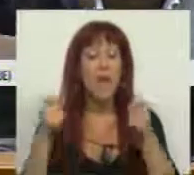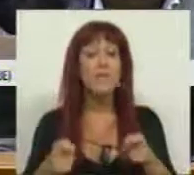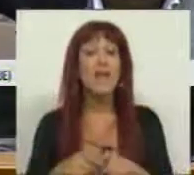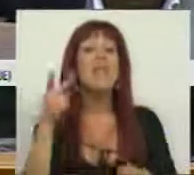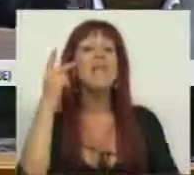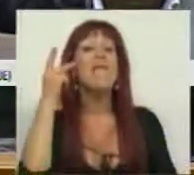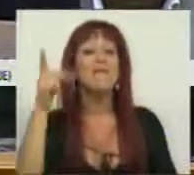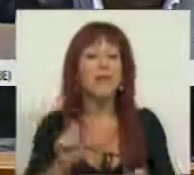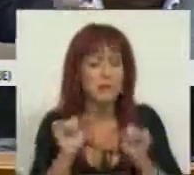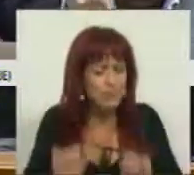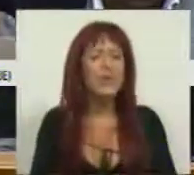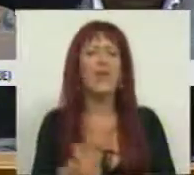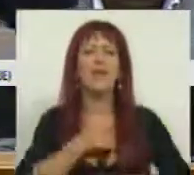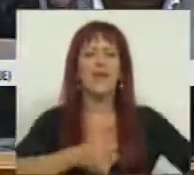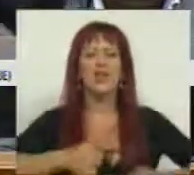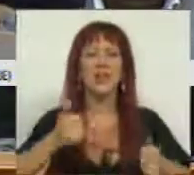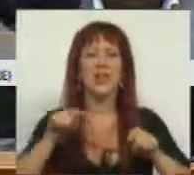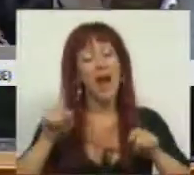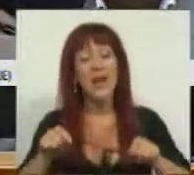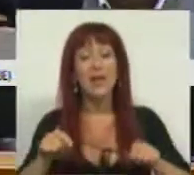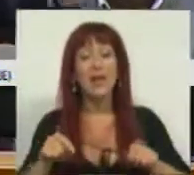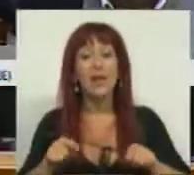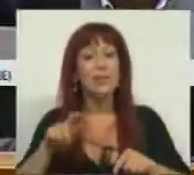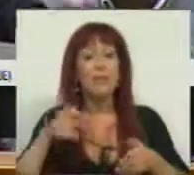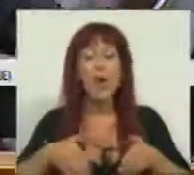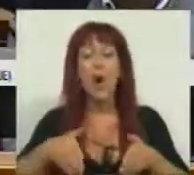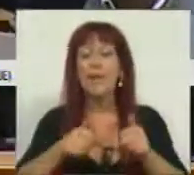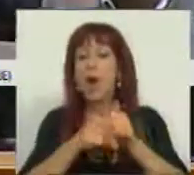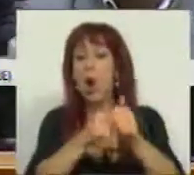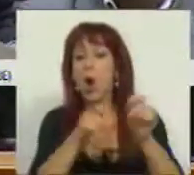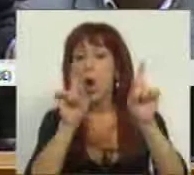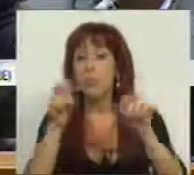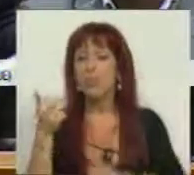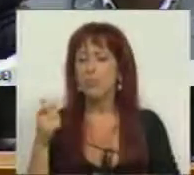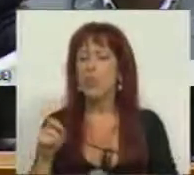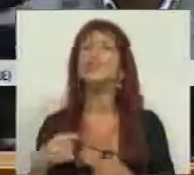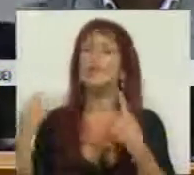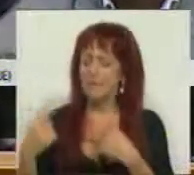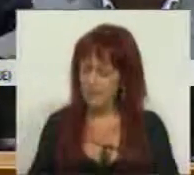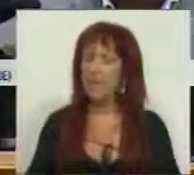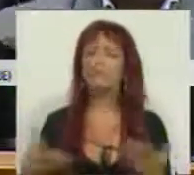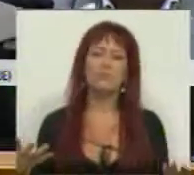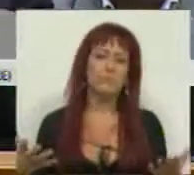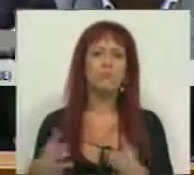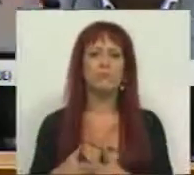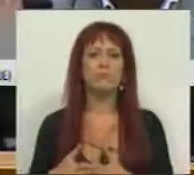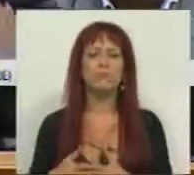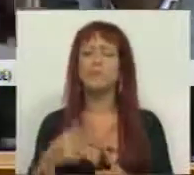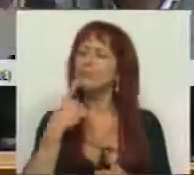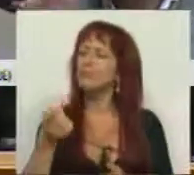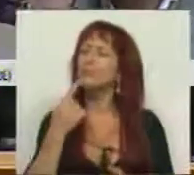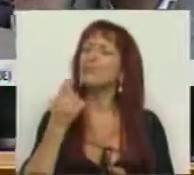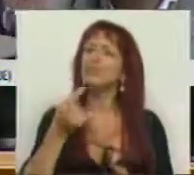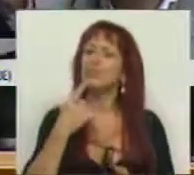na vida concreta das cidades. E este não foi o caminho seguido e o Bloco de Esquerda tem que aqui